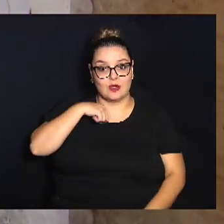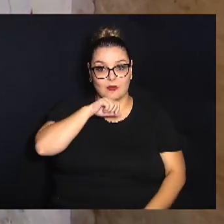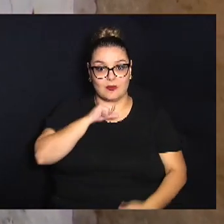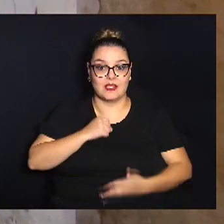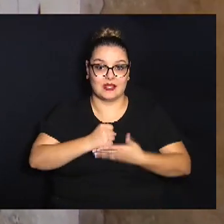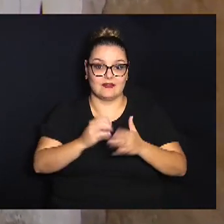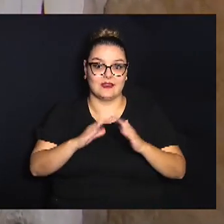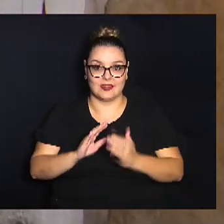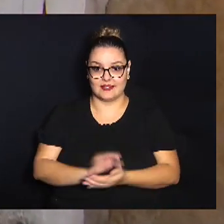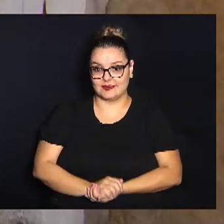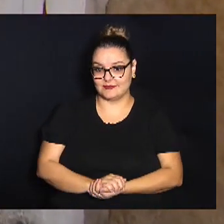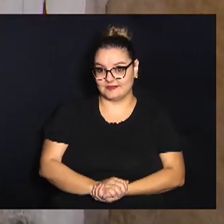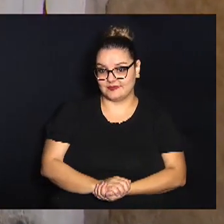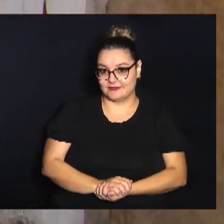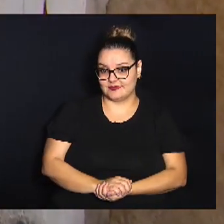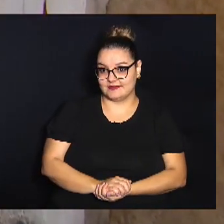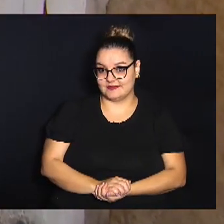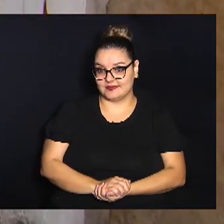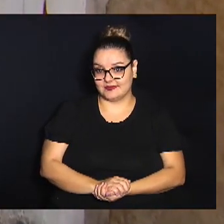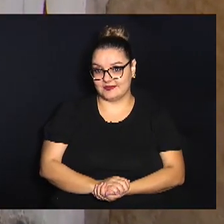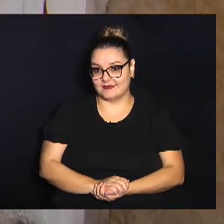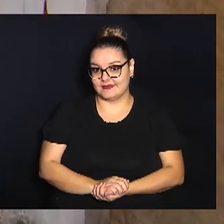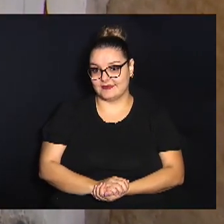para casa?